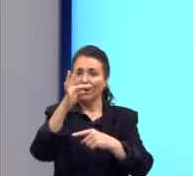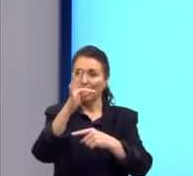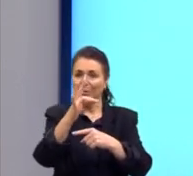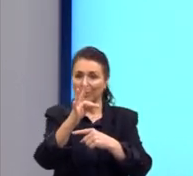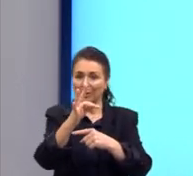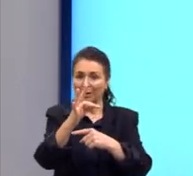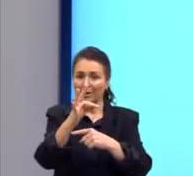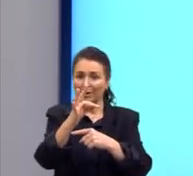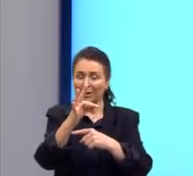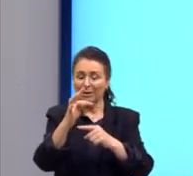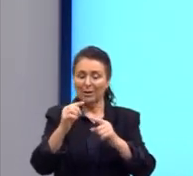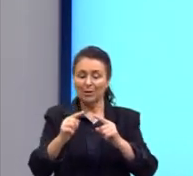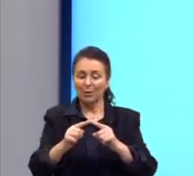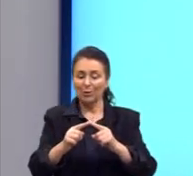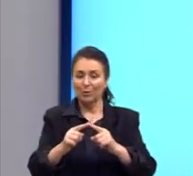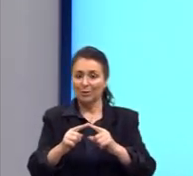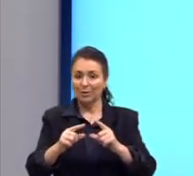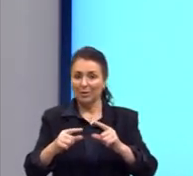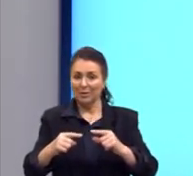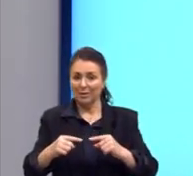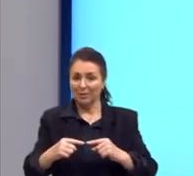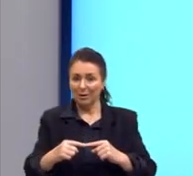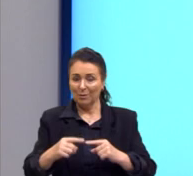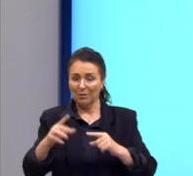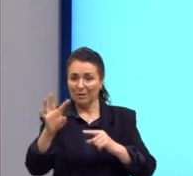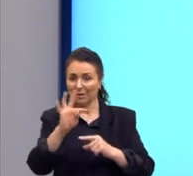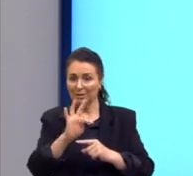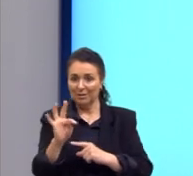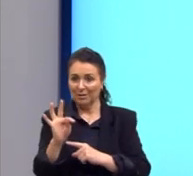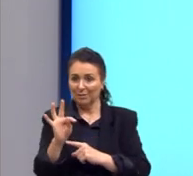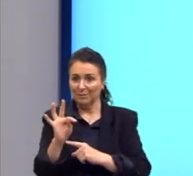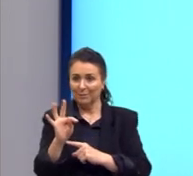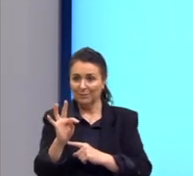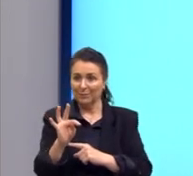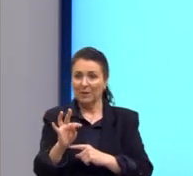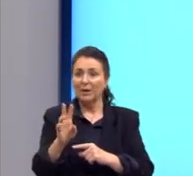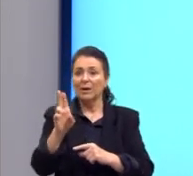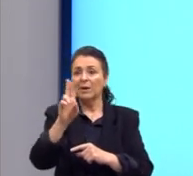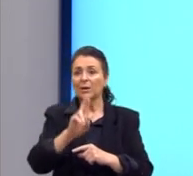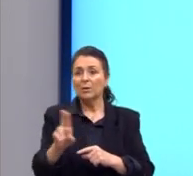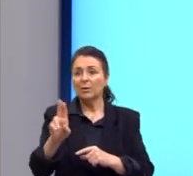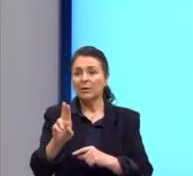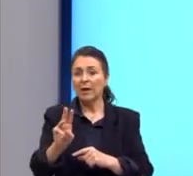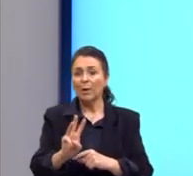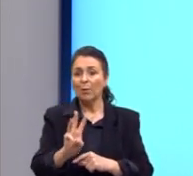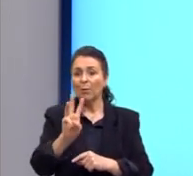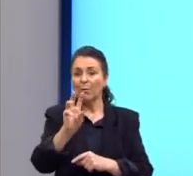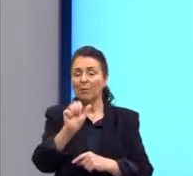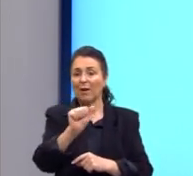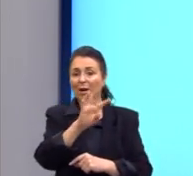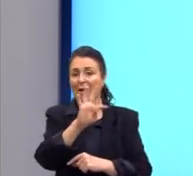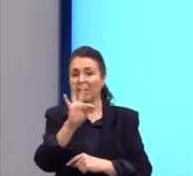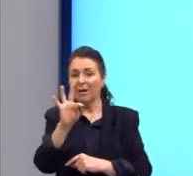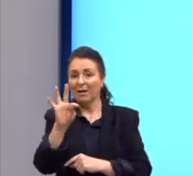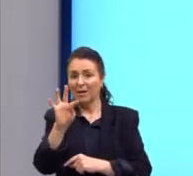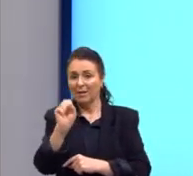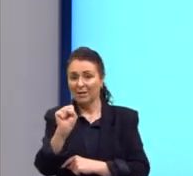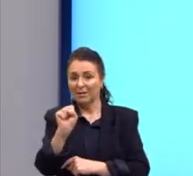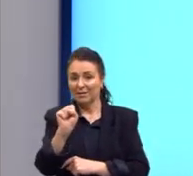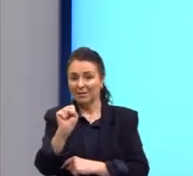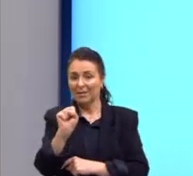pela variação de tempo e potência a unidade de medida é uma arte como a gente já viu